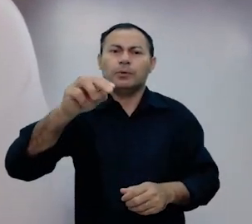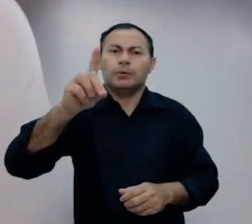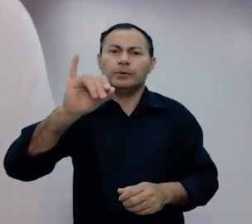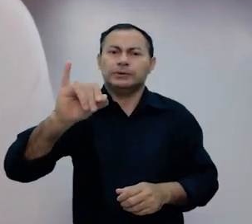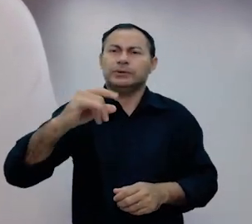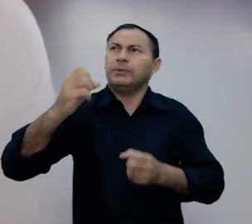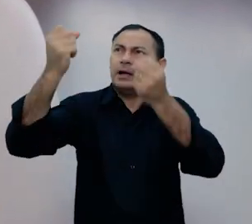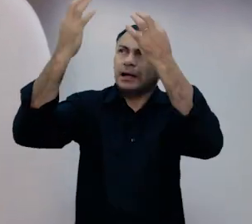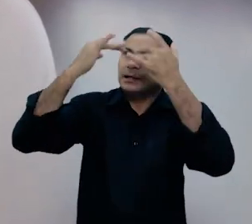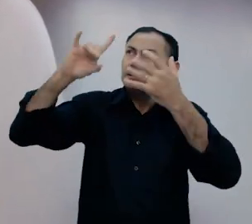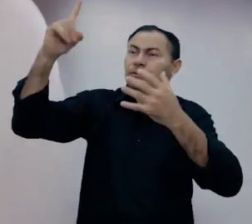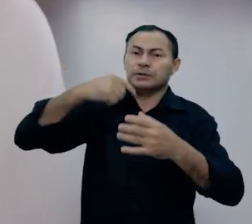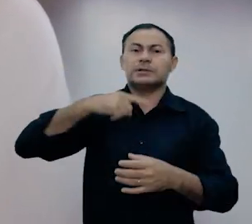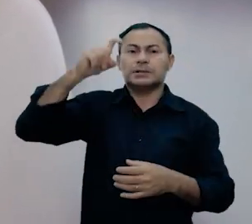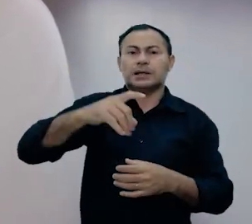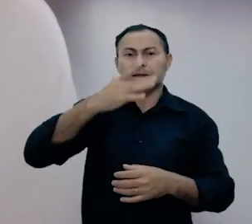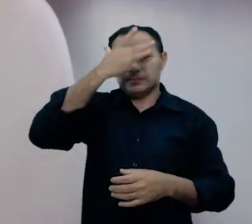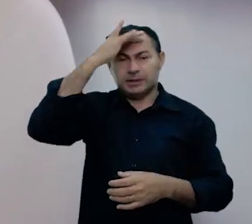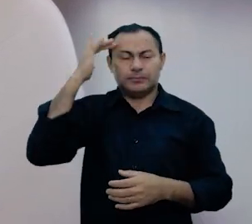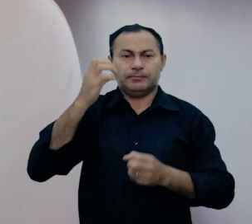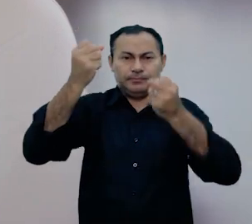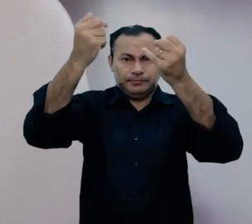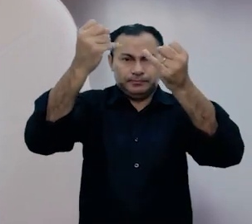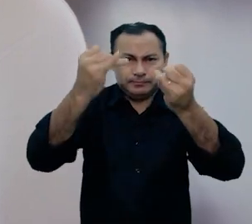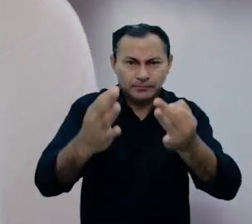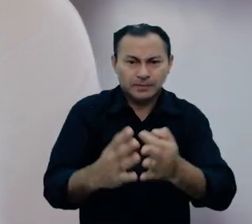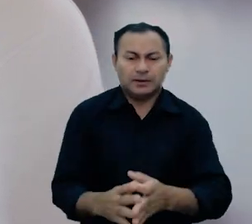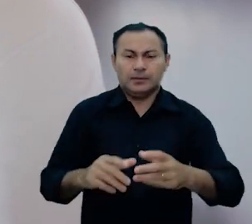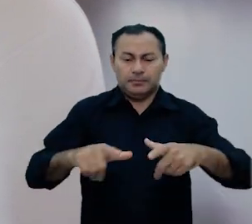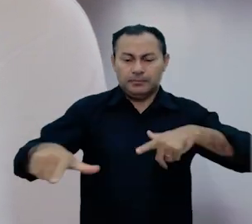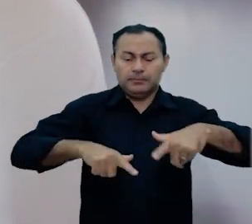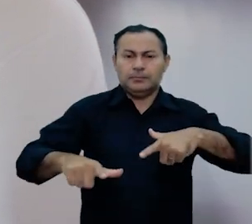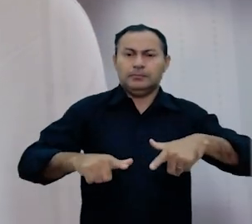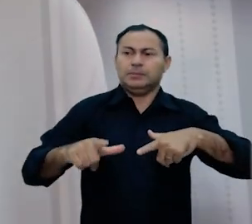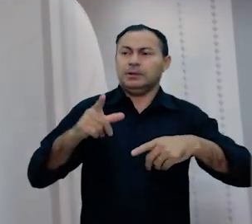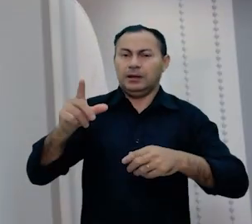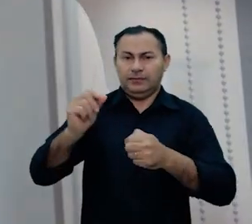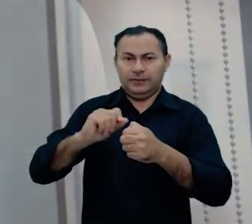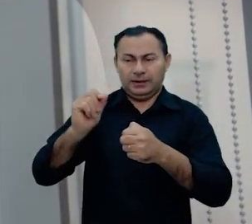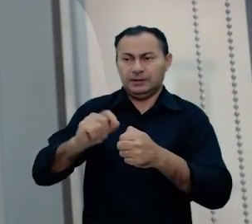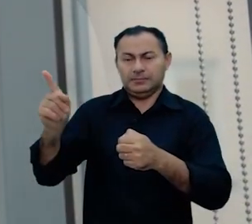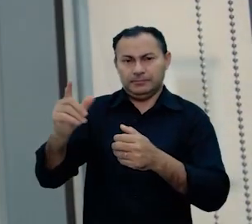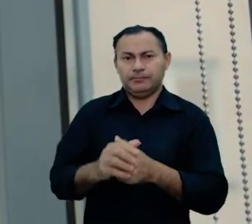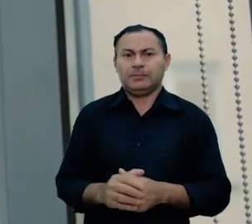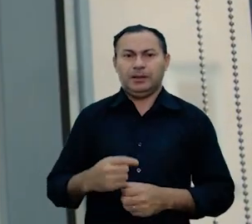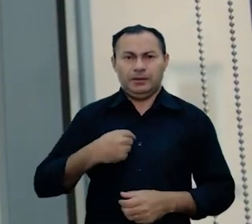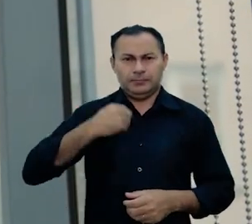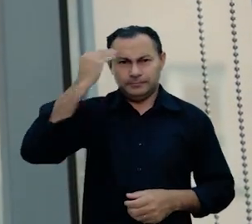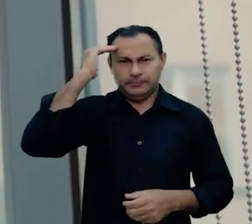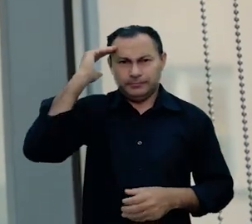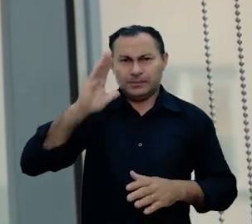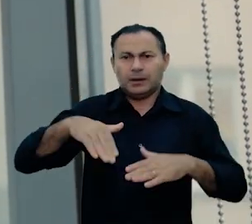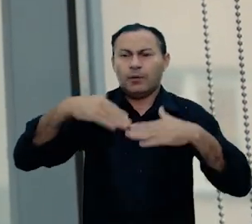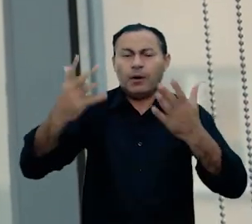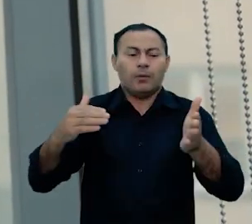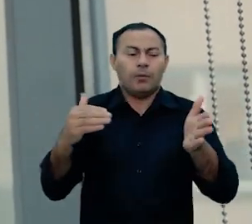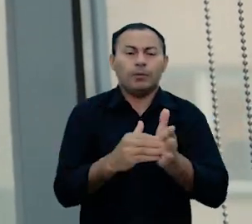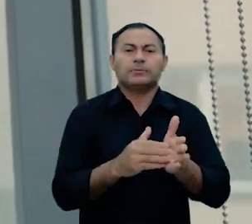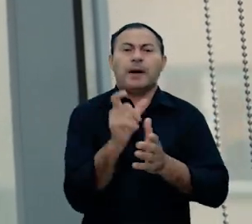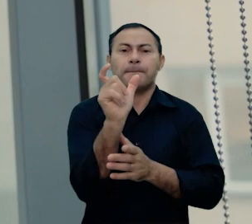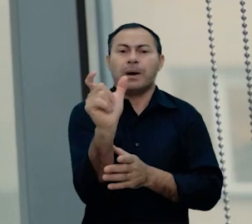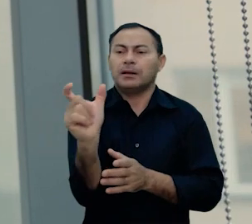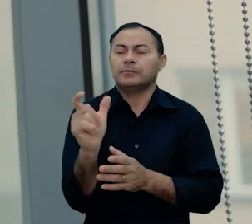de Deus eu serei esse homem." Essa é a explicação para o grande ministério que ele teve. Eu entendi isso quando soube quais foram suas